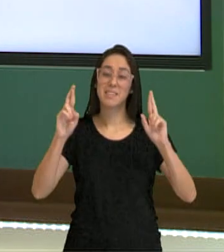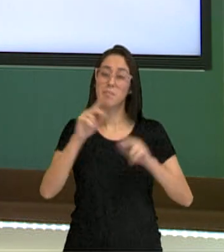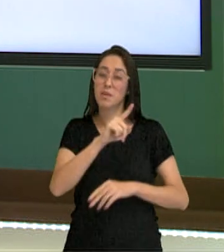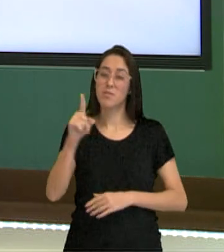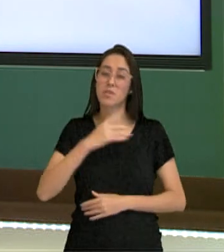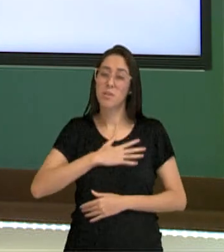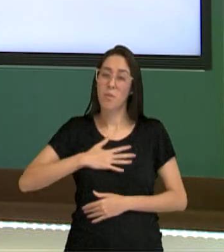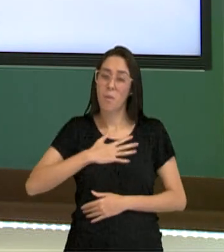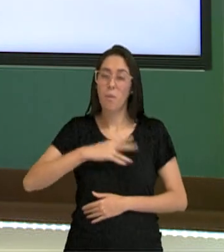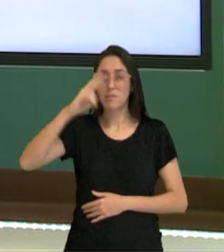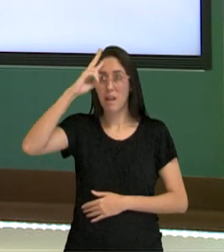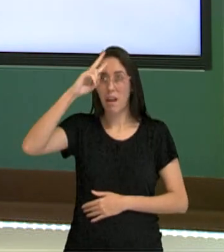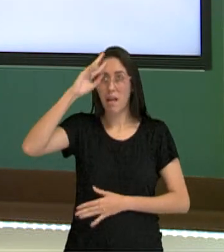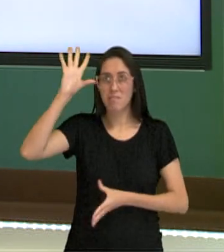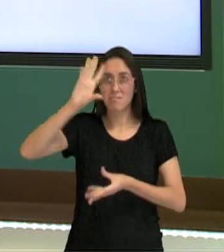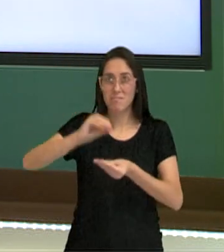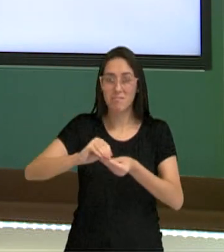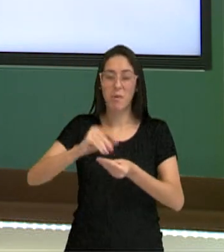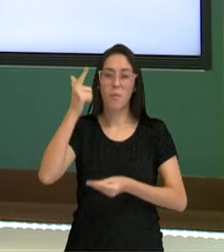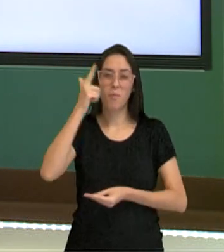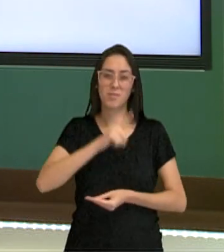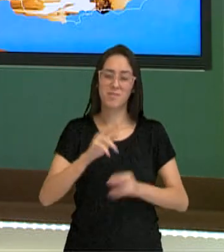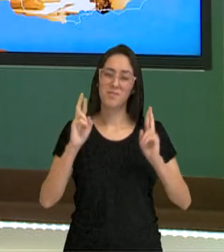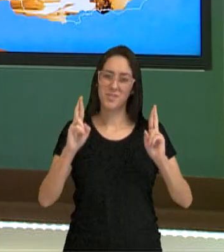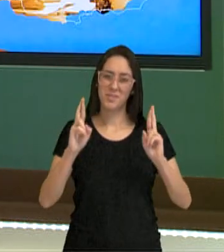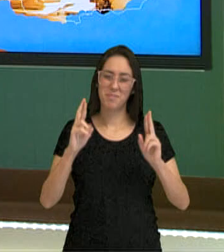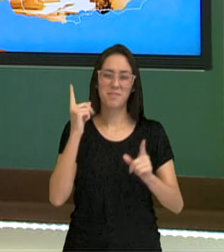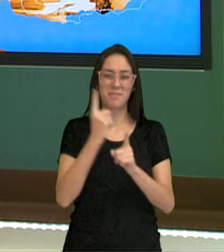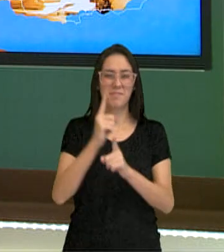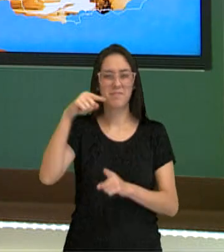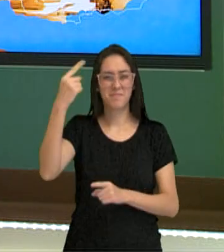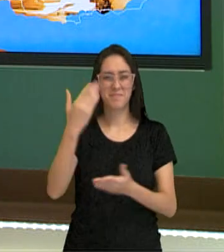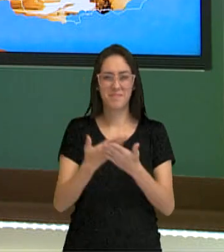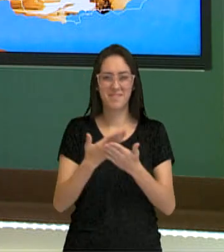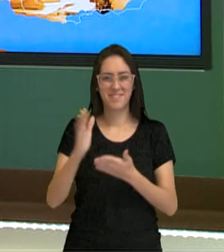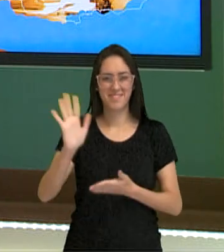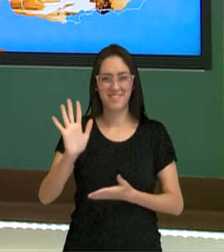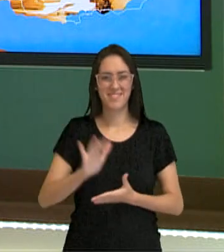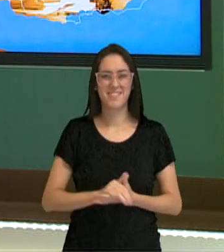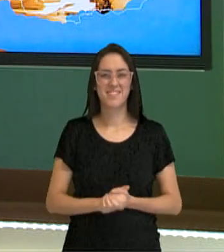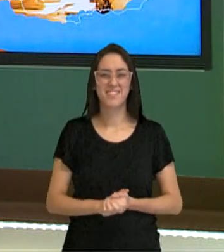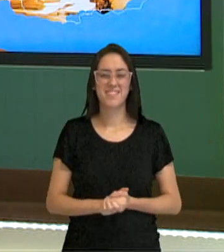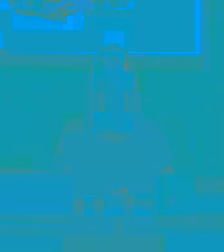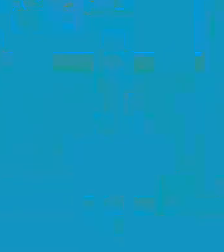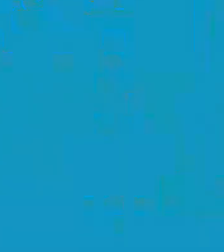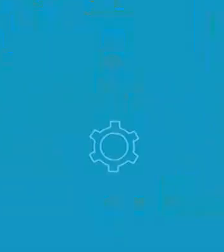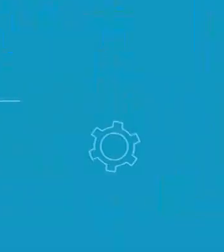entendido, que vocês tenham compreendido, ok? A gente se vê na próxima aula. Até mais!